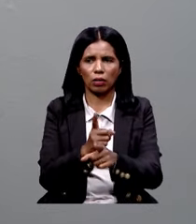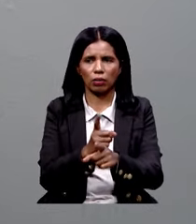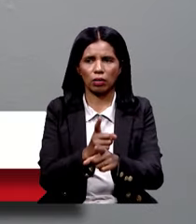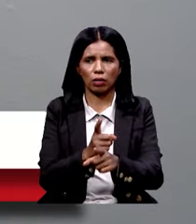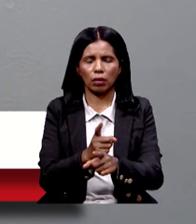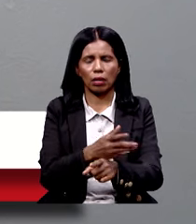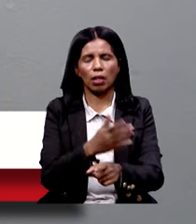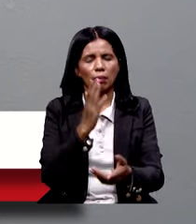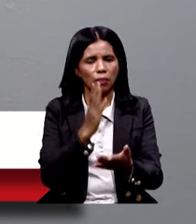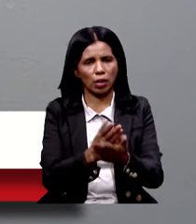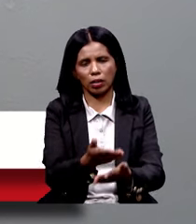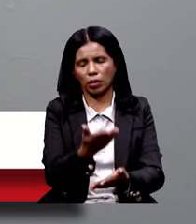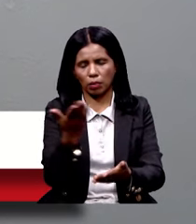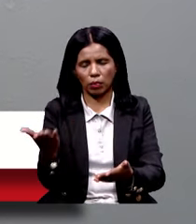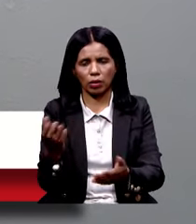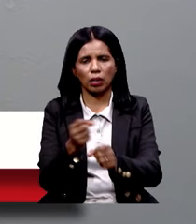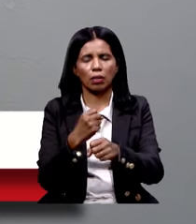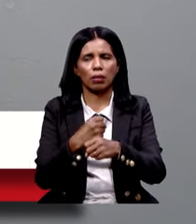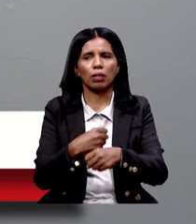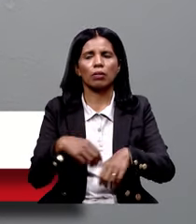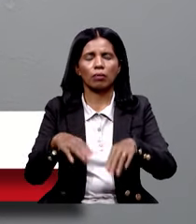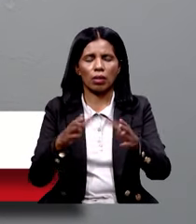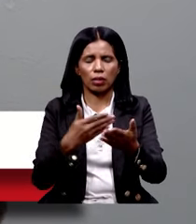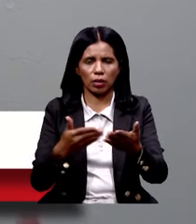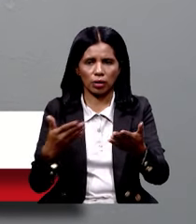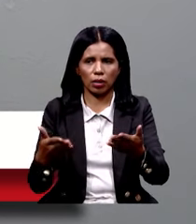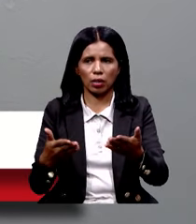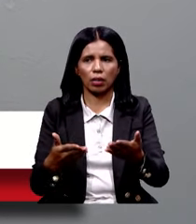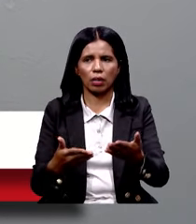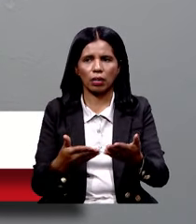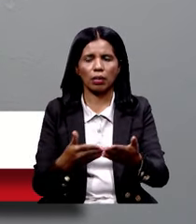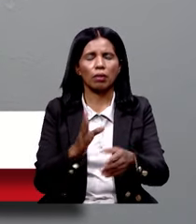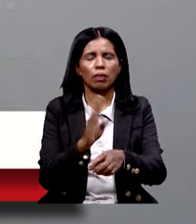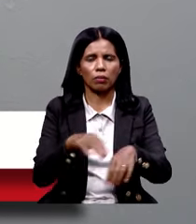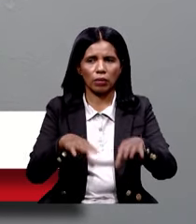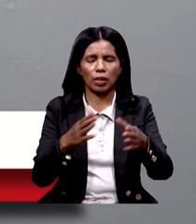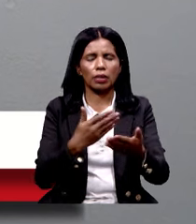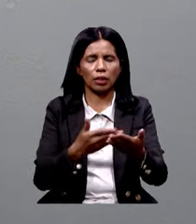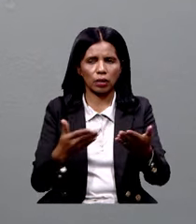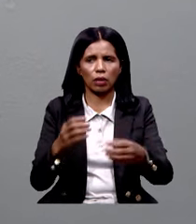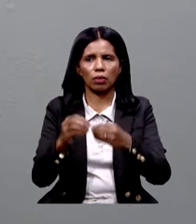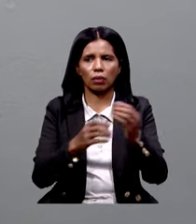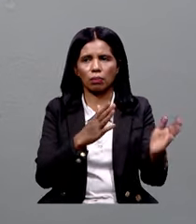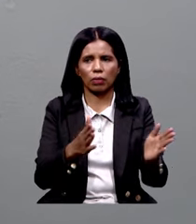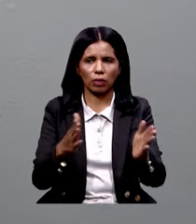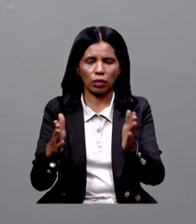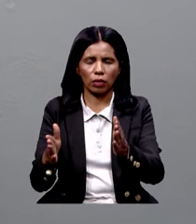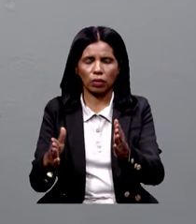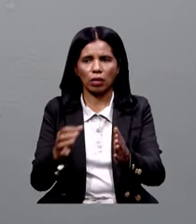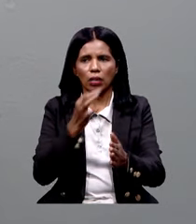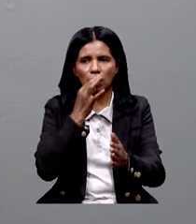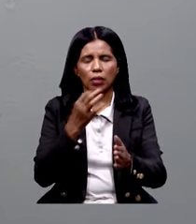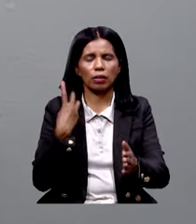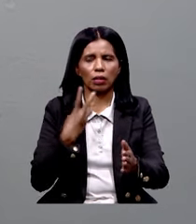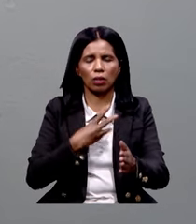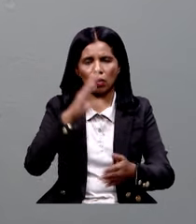Bandu ita bot sira label halo negosian negosiasao negosiante con ba preparaga fana i han baita ne wan